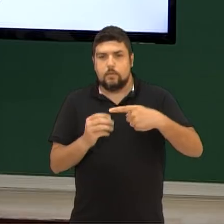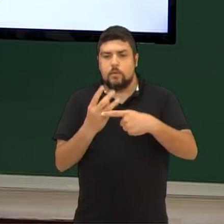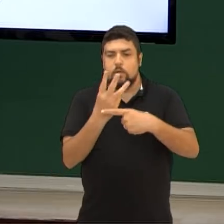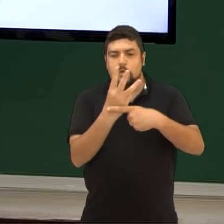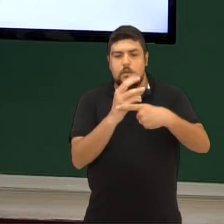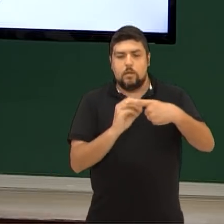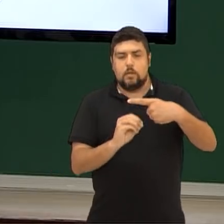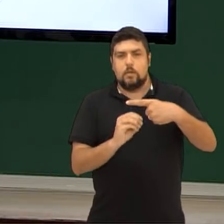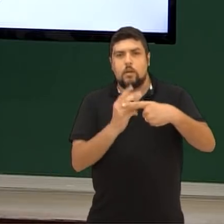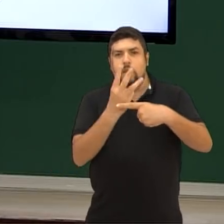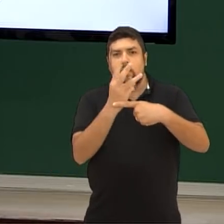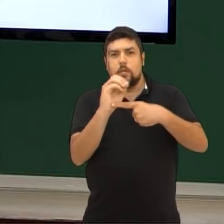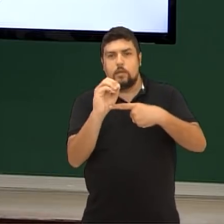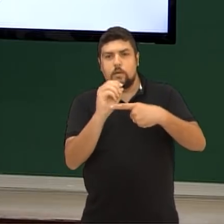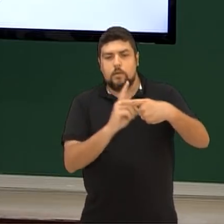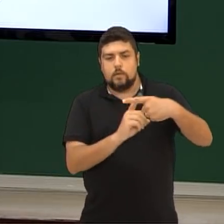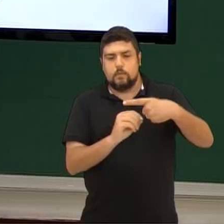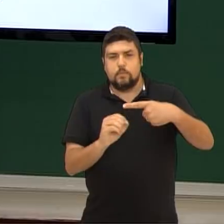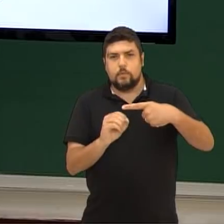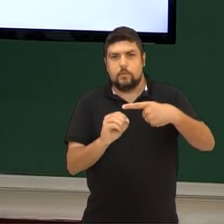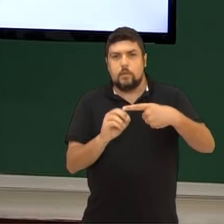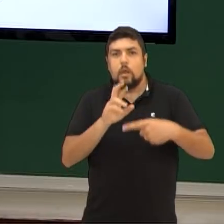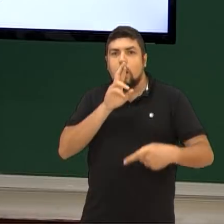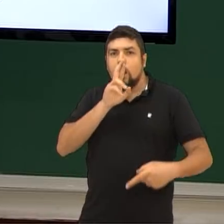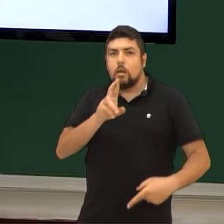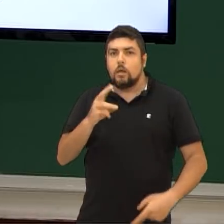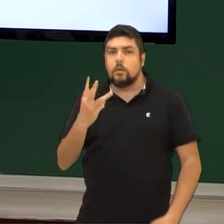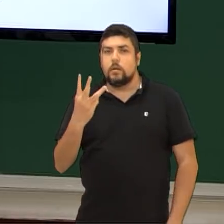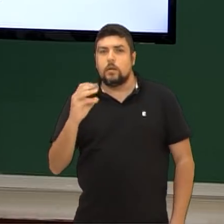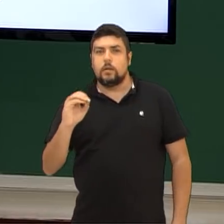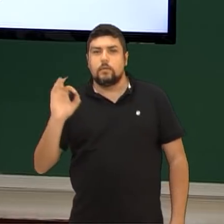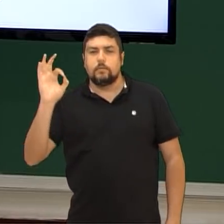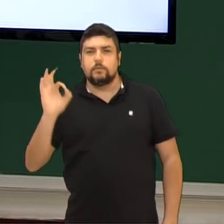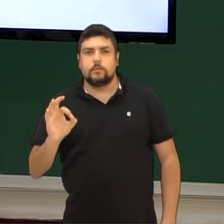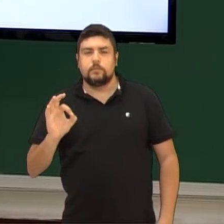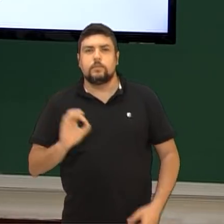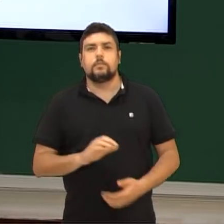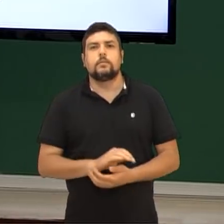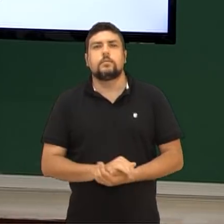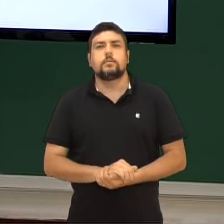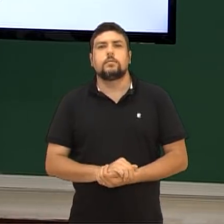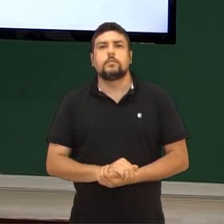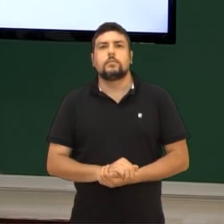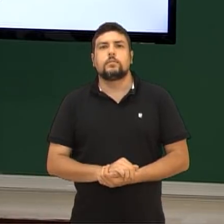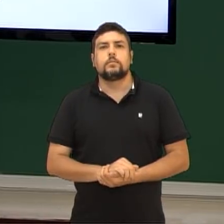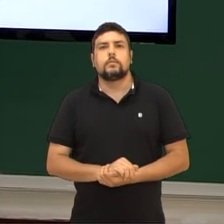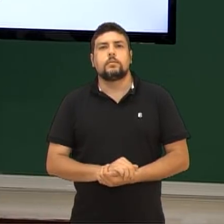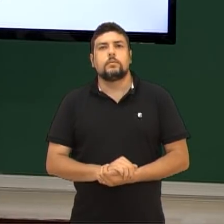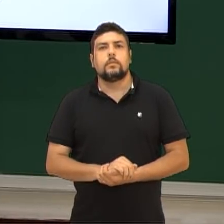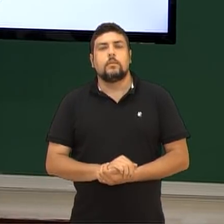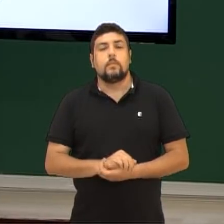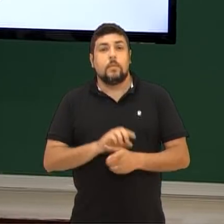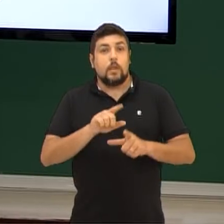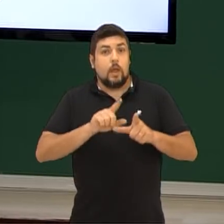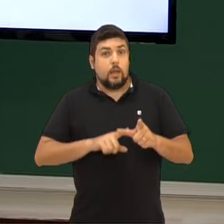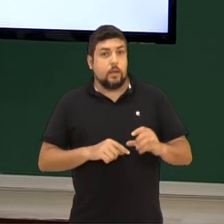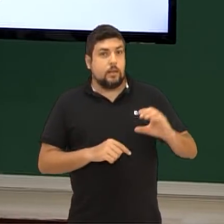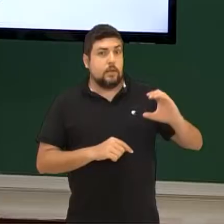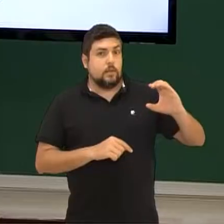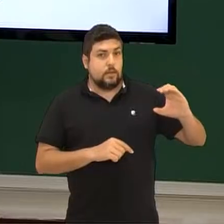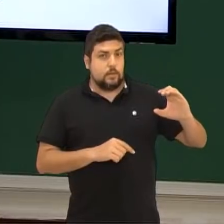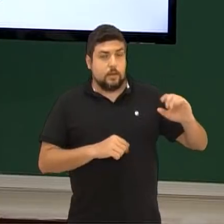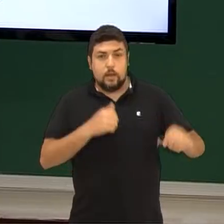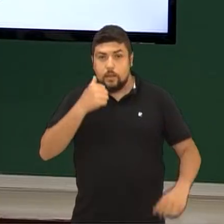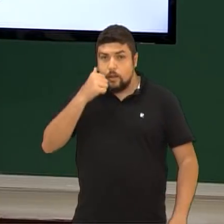30%. Então, a letra B seria 30% de acertos. Já na letra C,